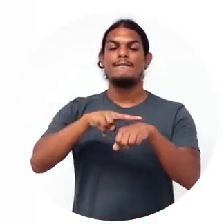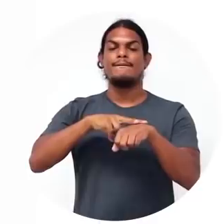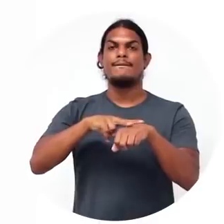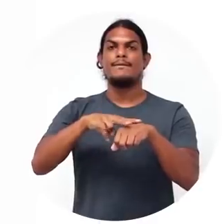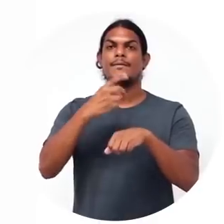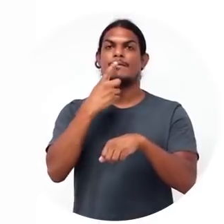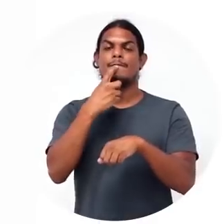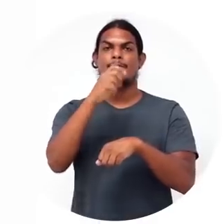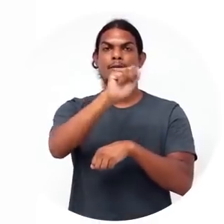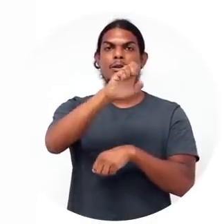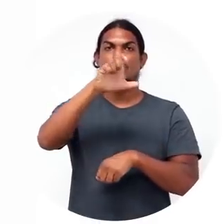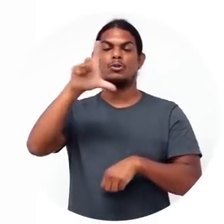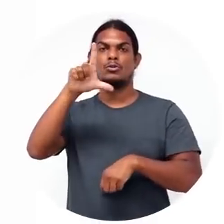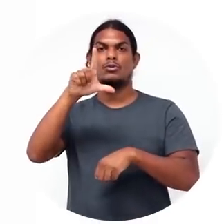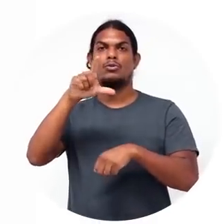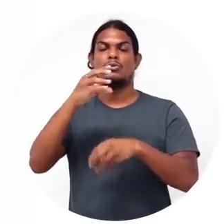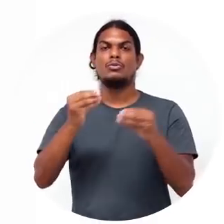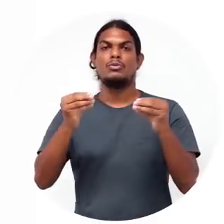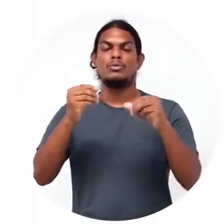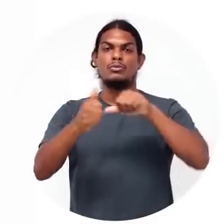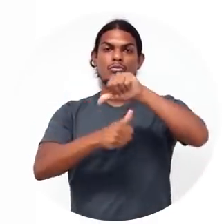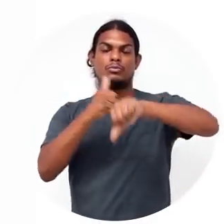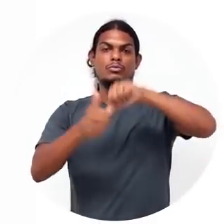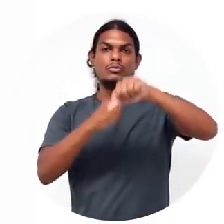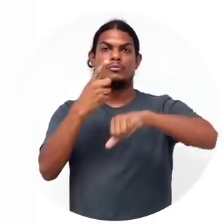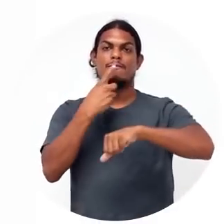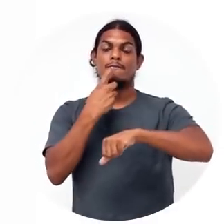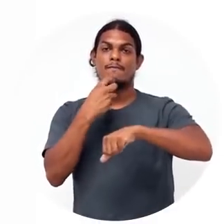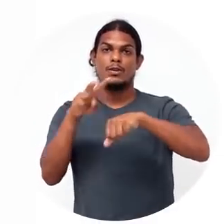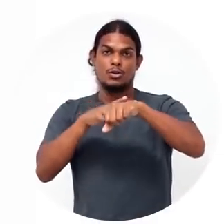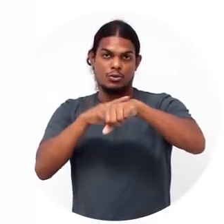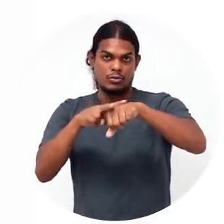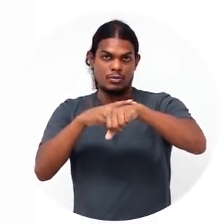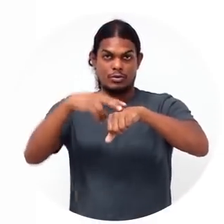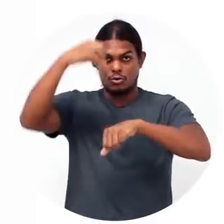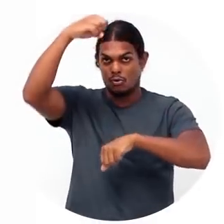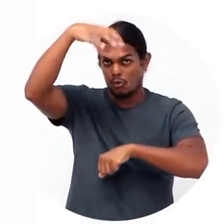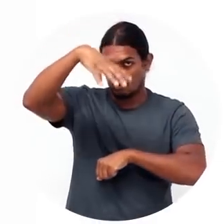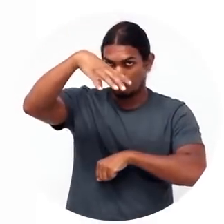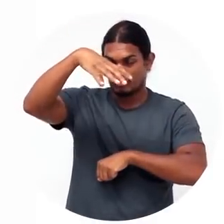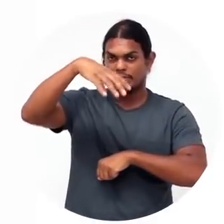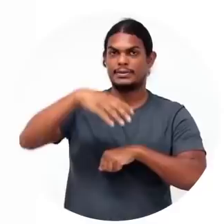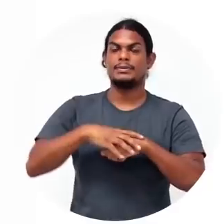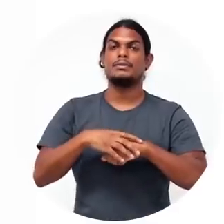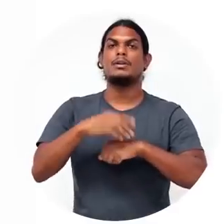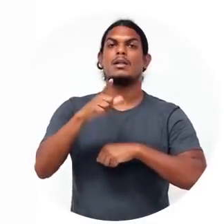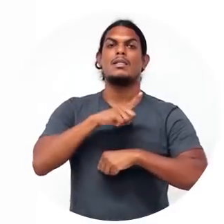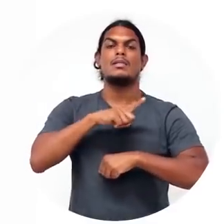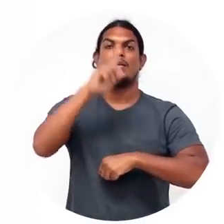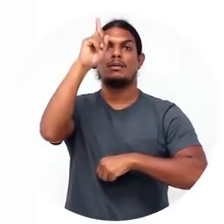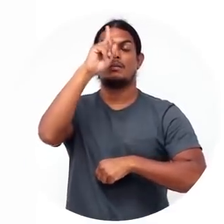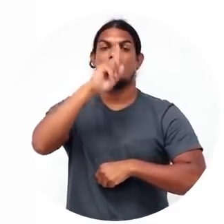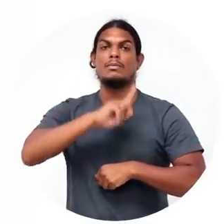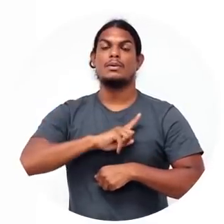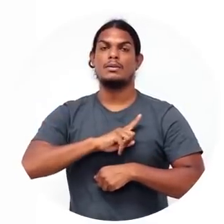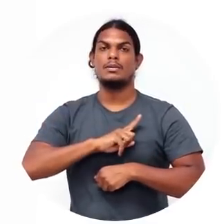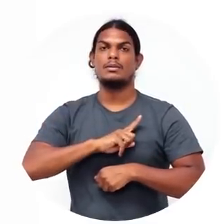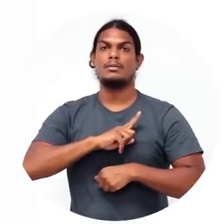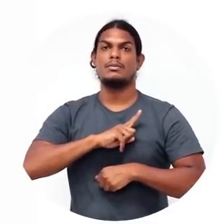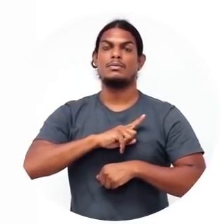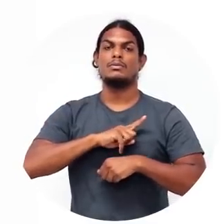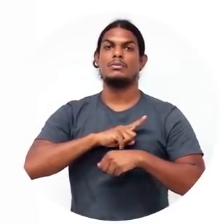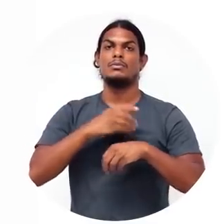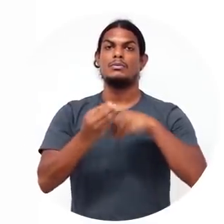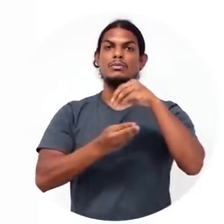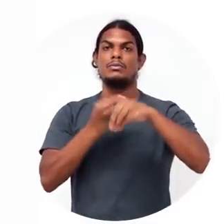azul. Agora, quando eu misturo o vermelho com o verde, estou falando de luz aqui, eu tenho o amarelo. Quando eu